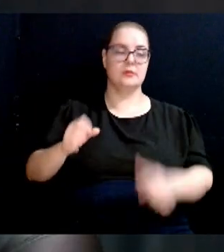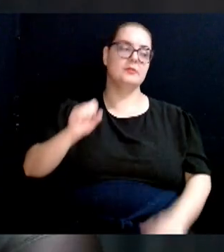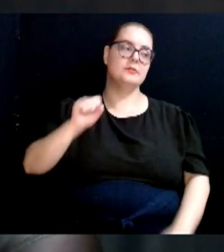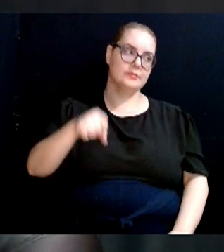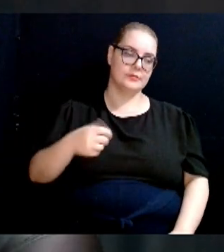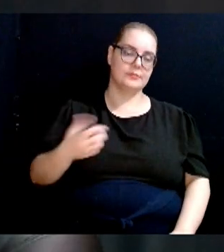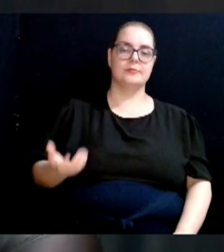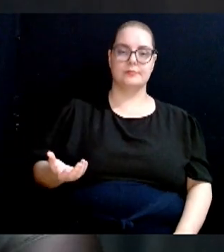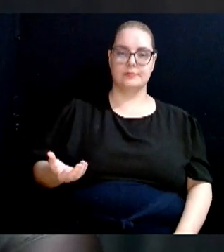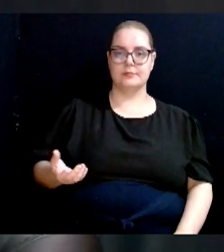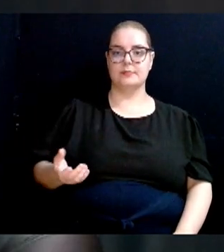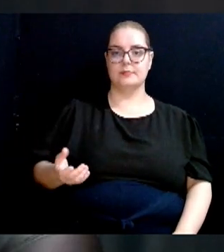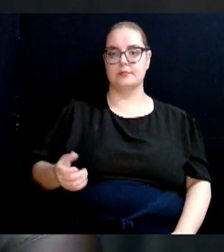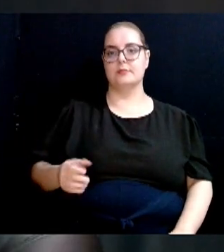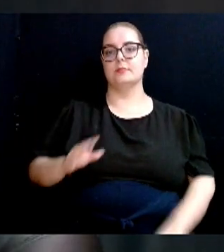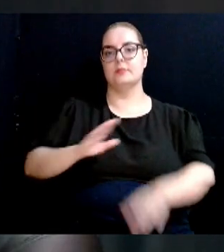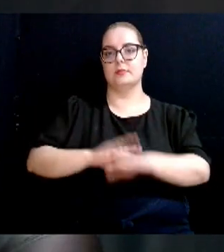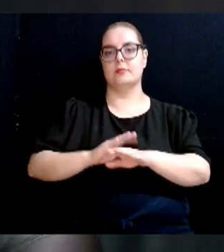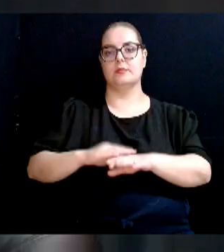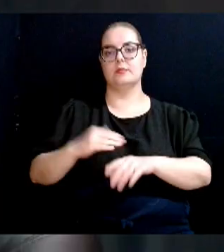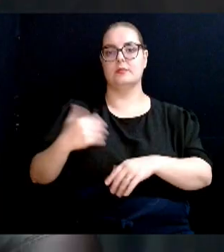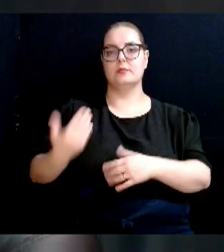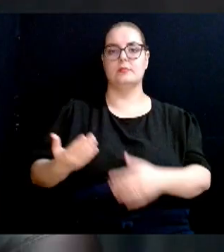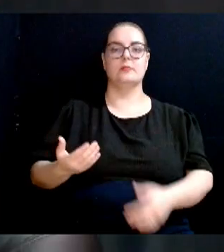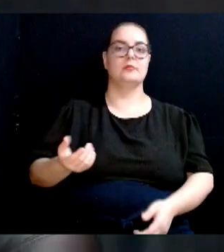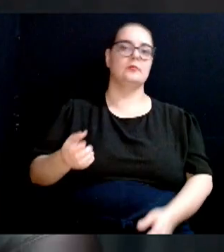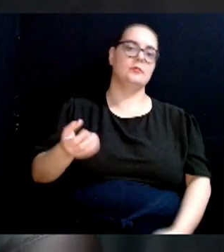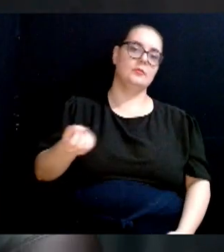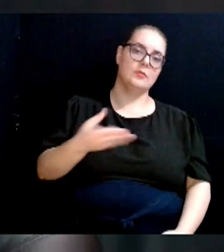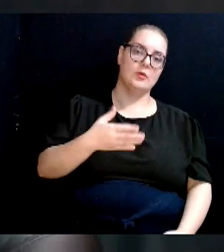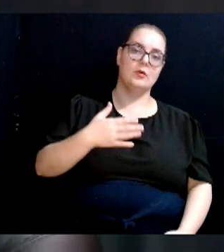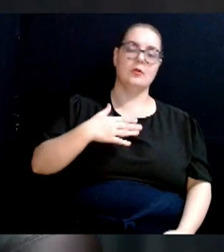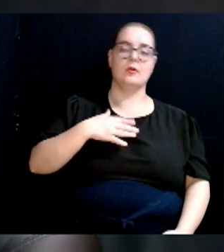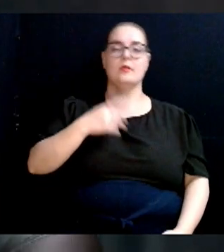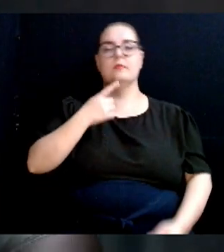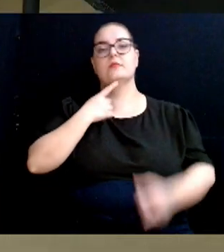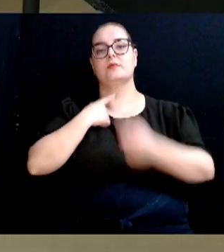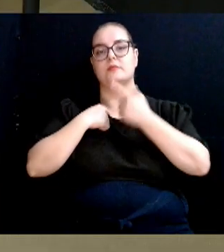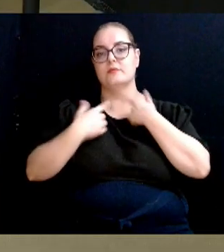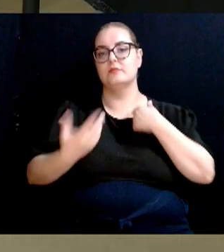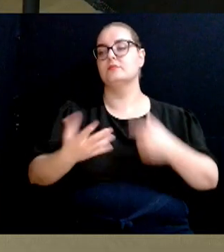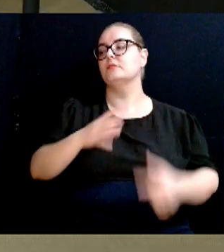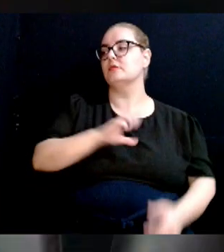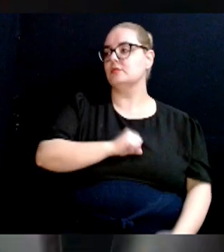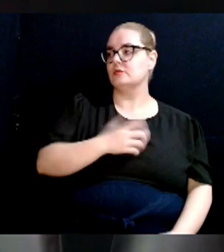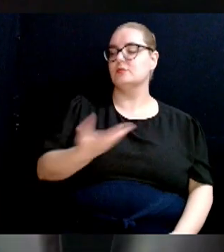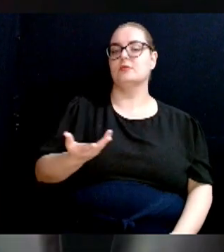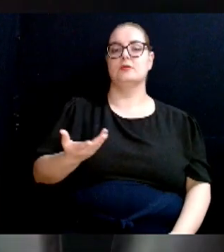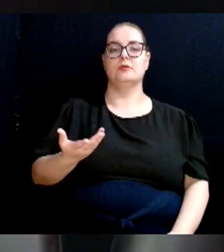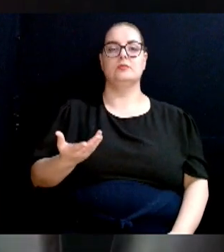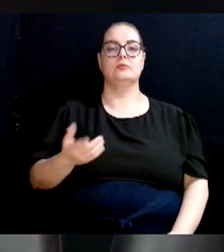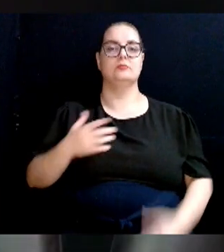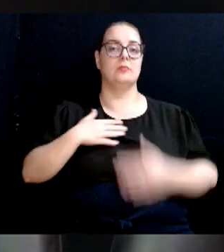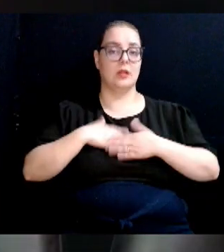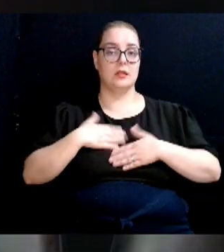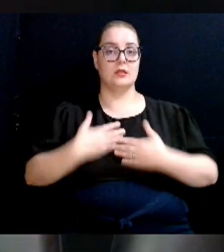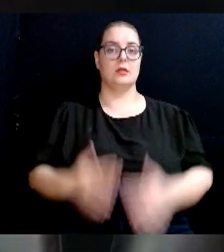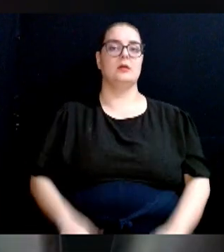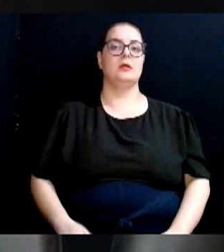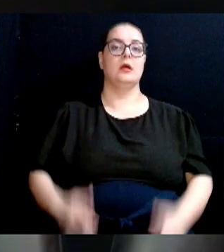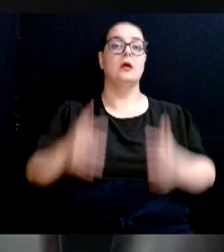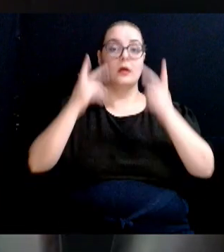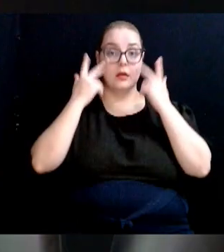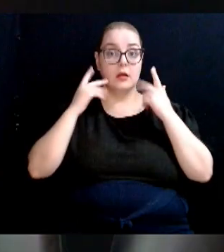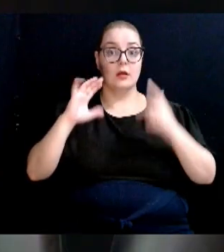novas atividades, antigos gostos, novos gostos. Isso é muito comum acontecer, né?